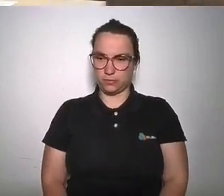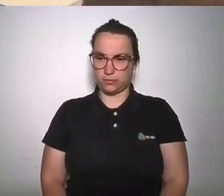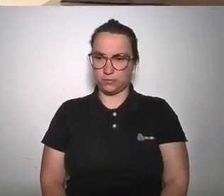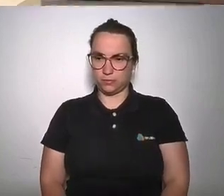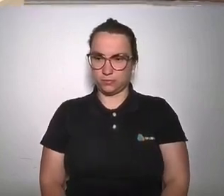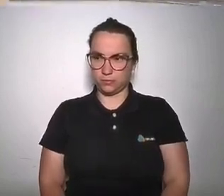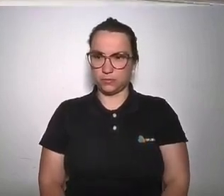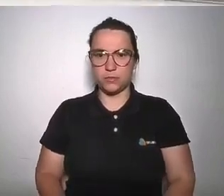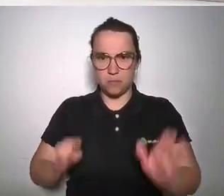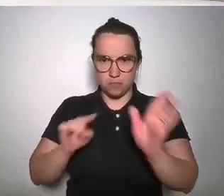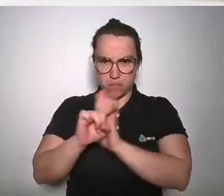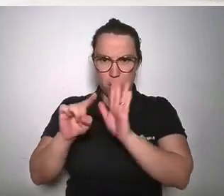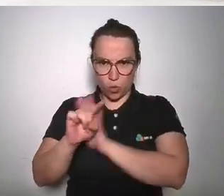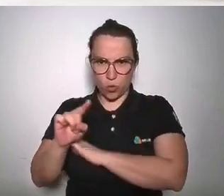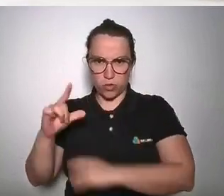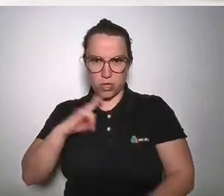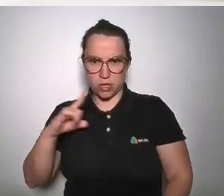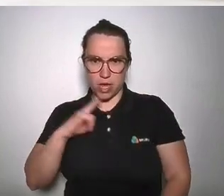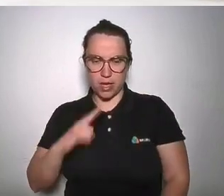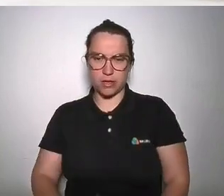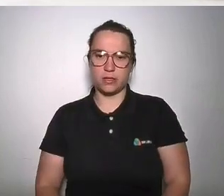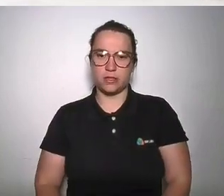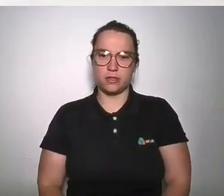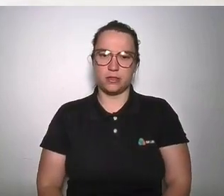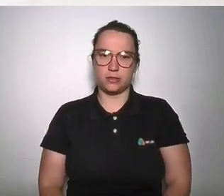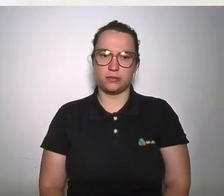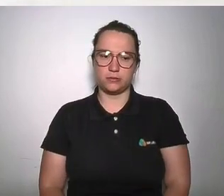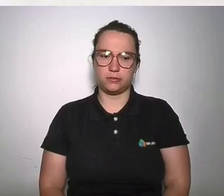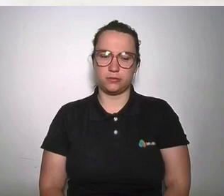Alguma pergunta, algum questionamento?